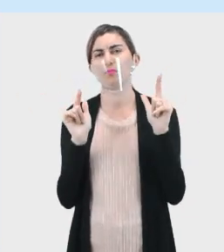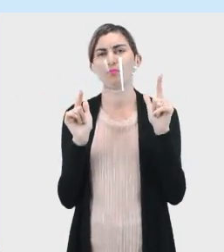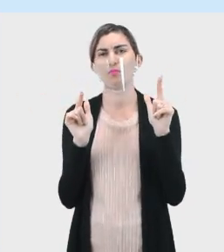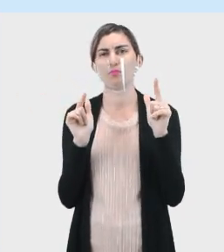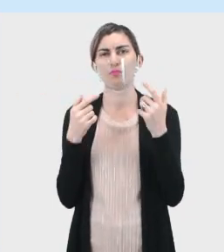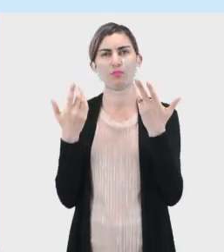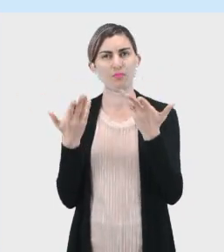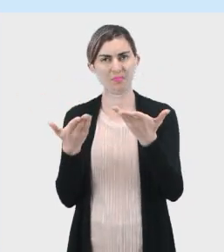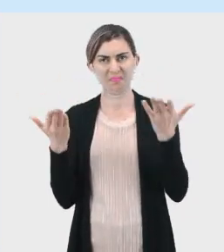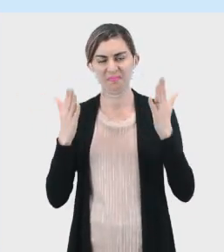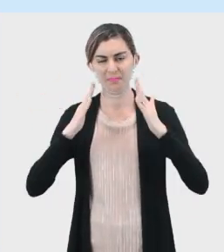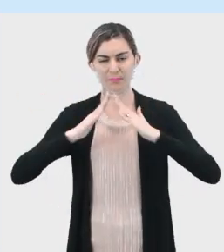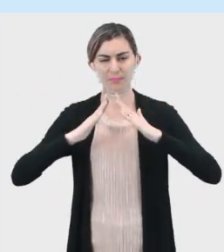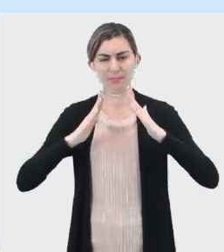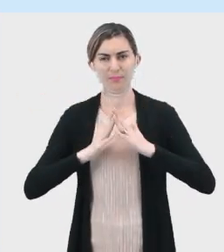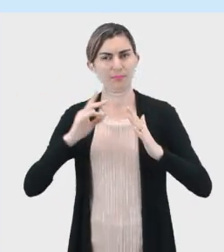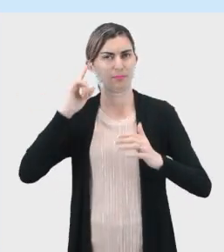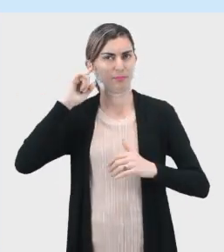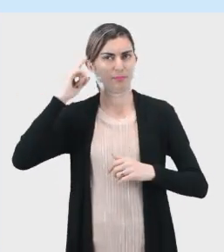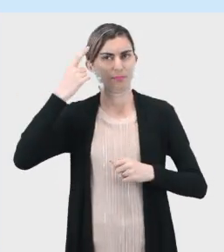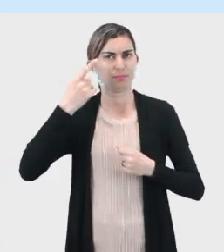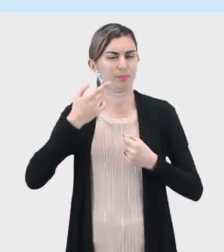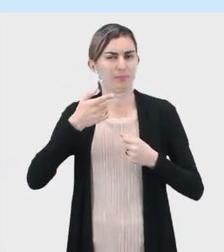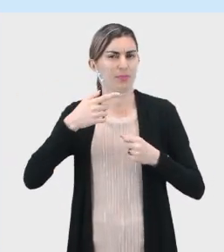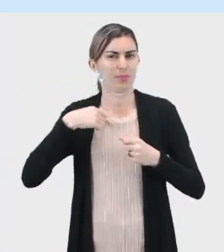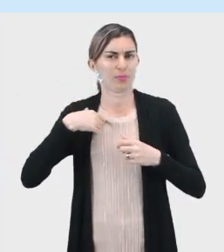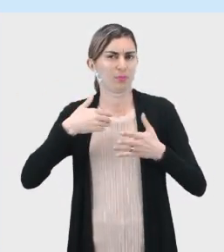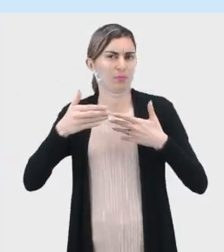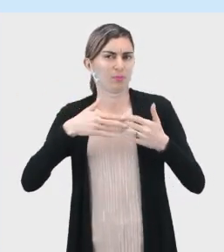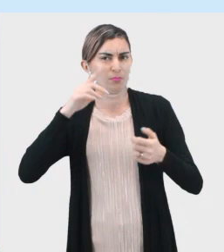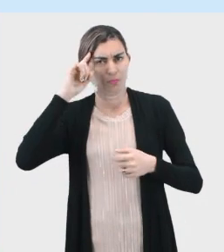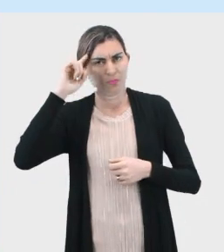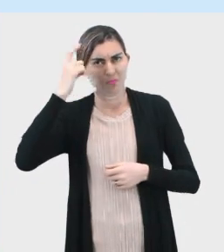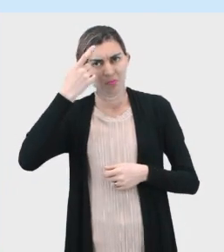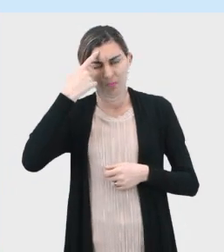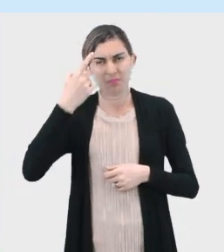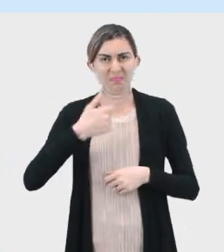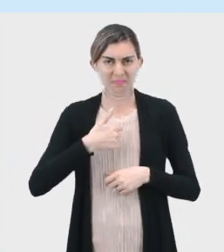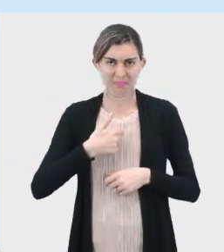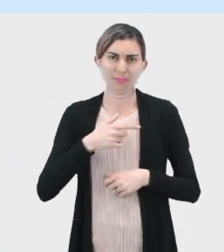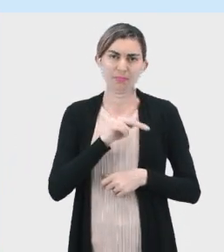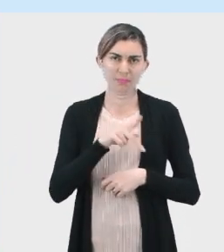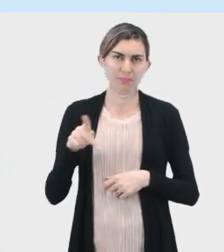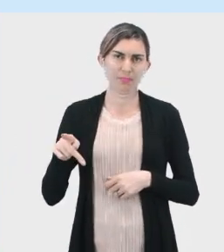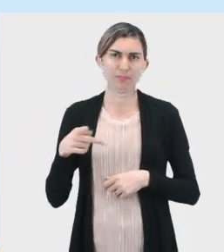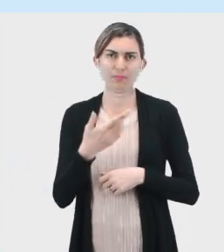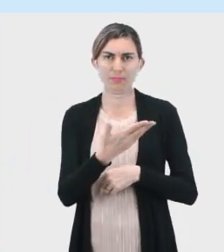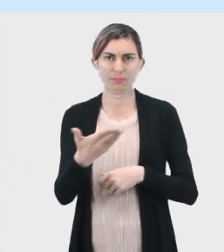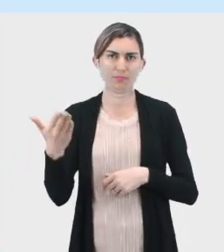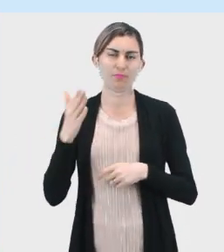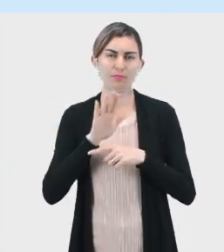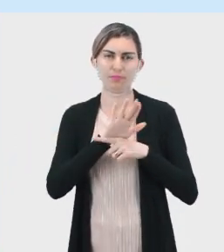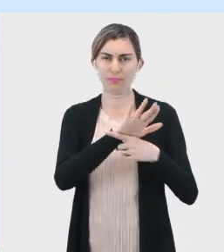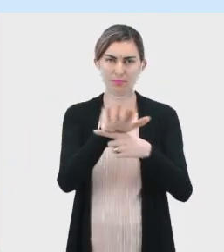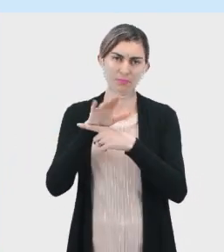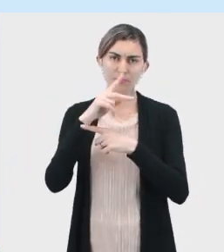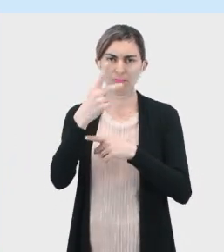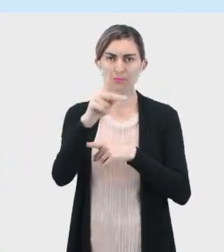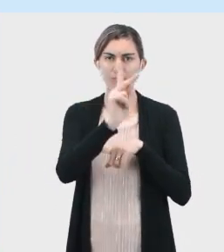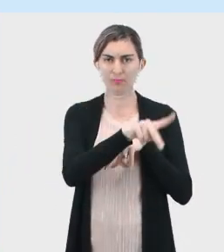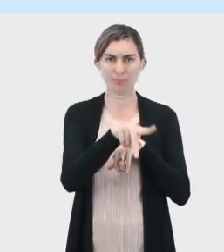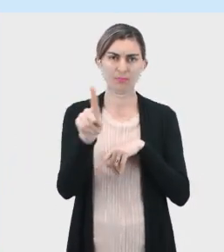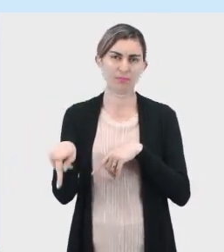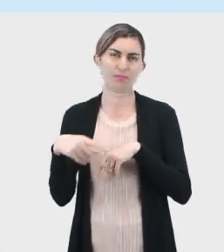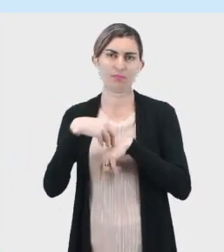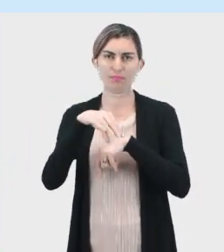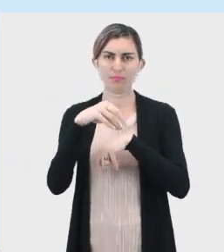maneiras. E aí, em caso de dúvida, ask your teacher for help you. Peça ajuda do seu professor